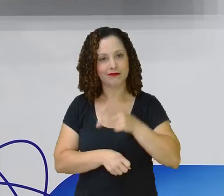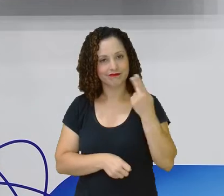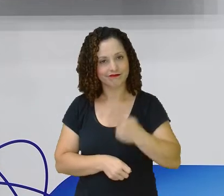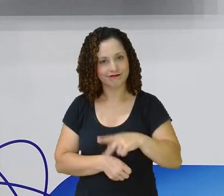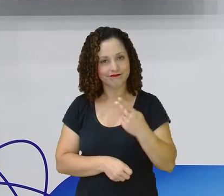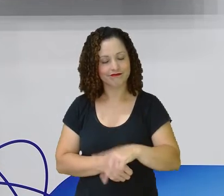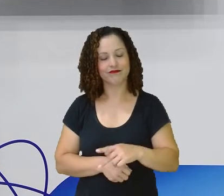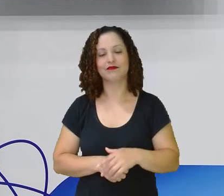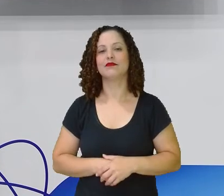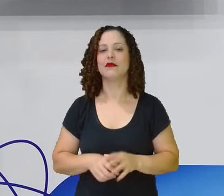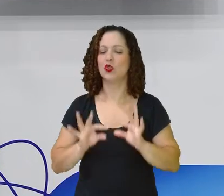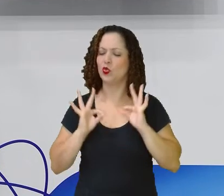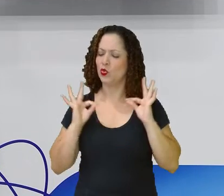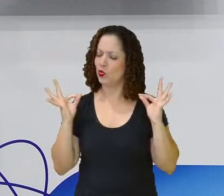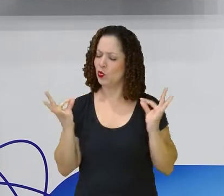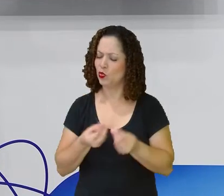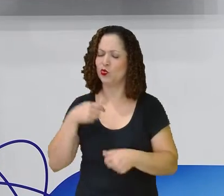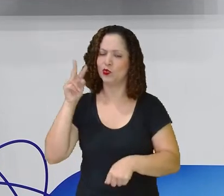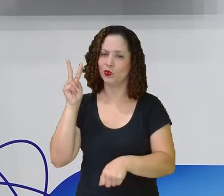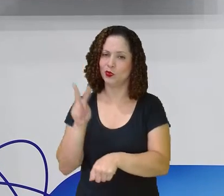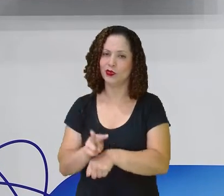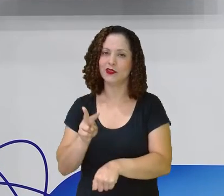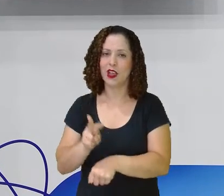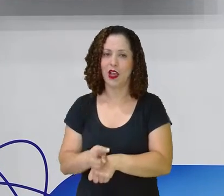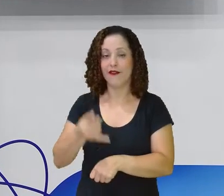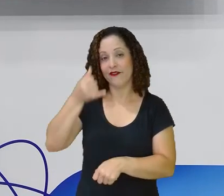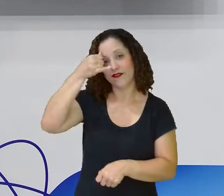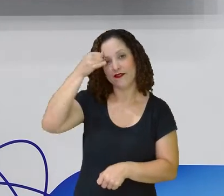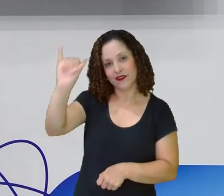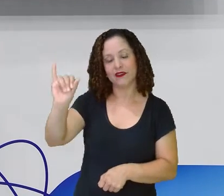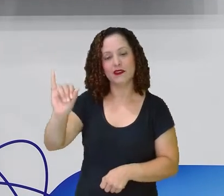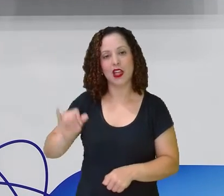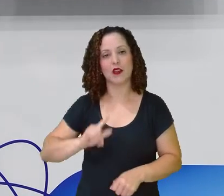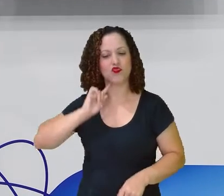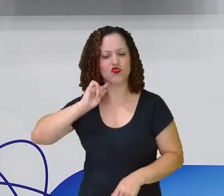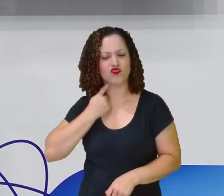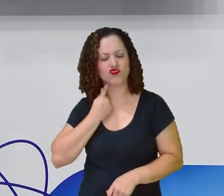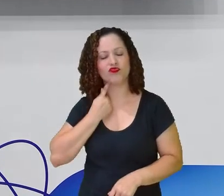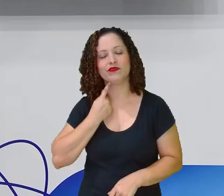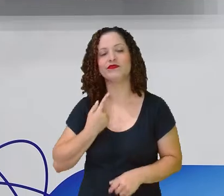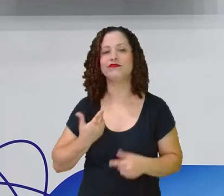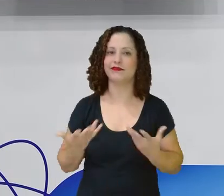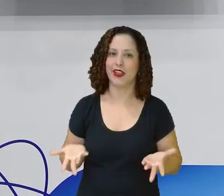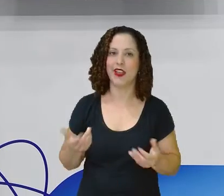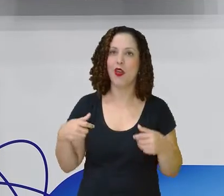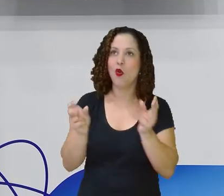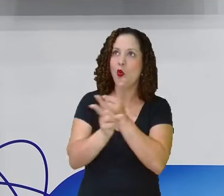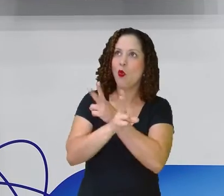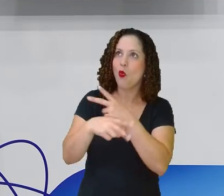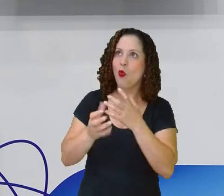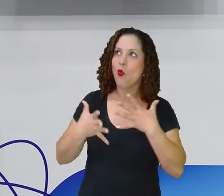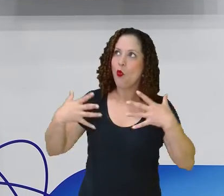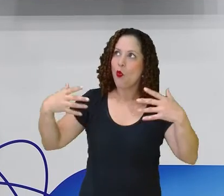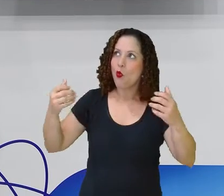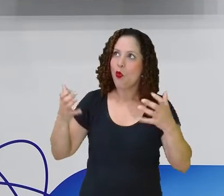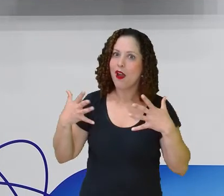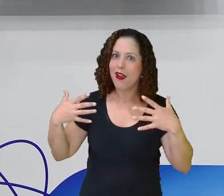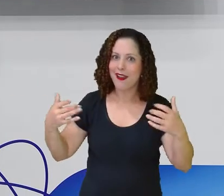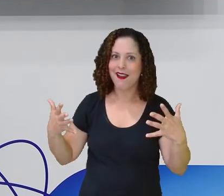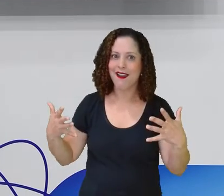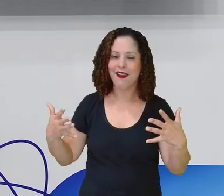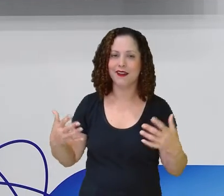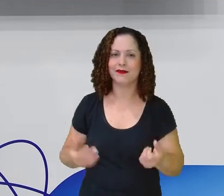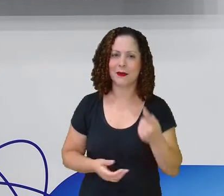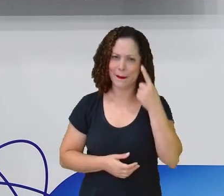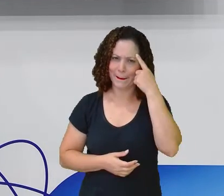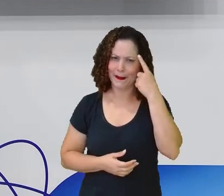todos esses elementos. Preservar no sentido de não poluir. Então, se eu tenho o ar da atmosfera, ele não precisa. Se imagina